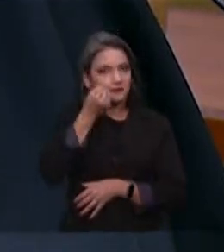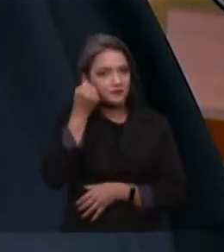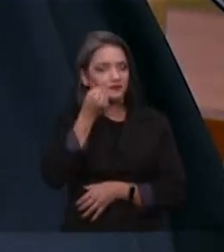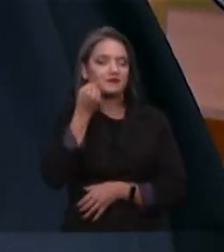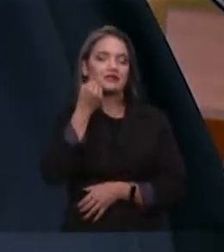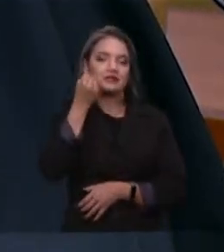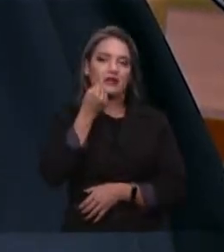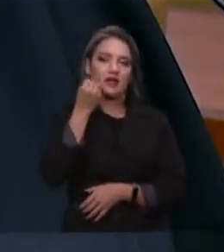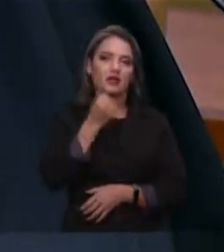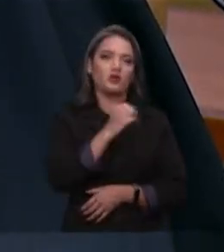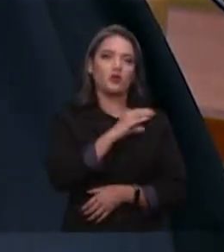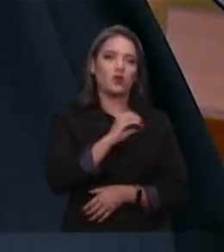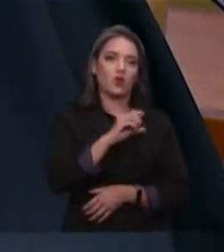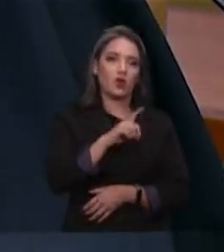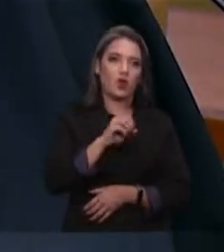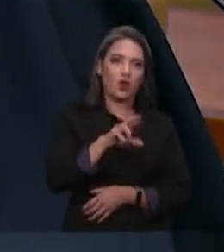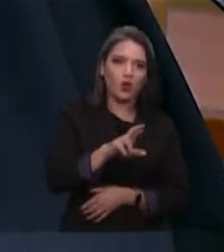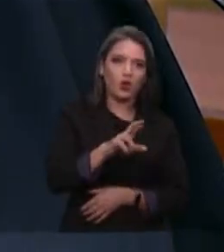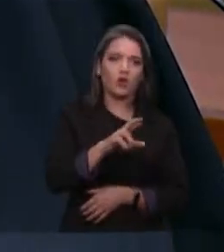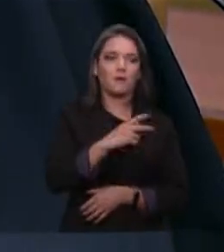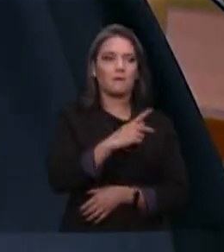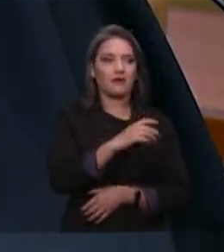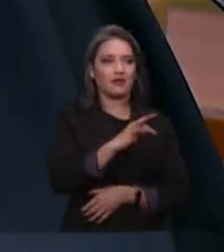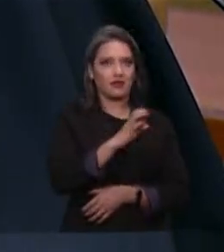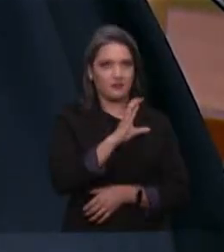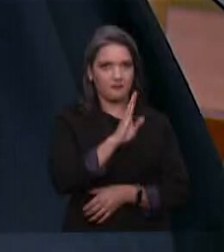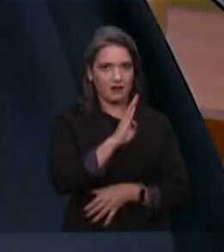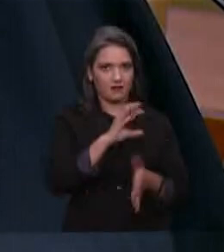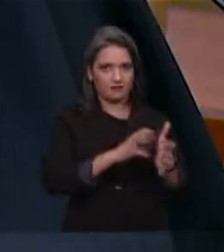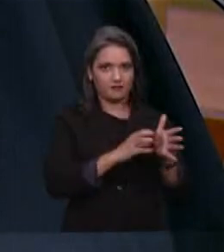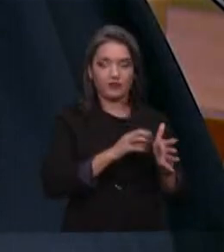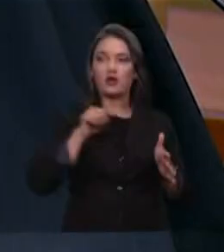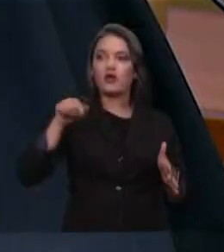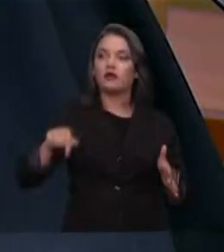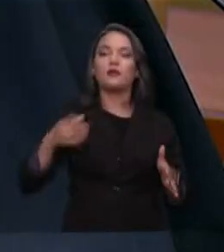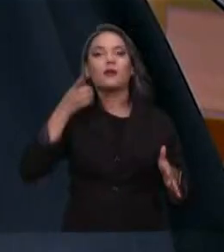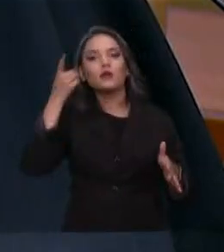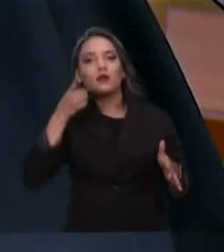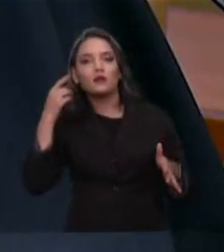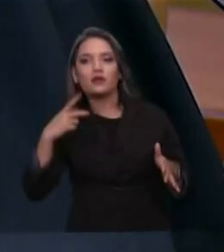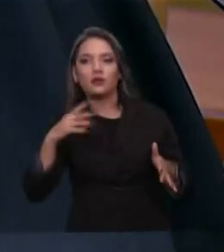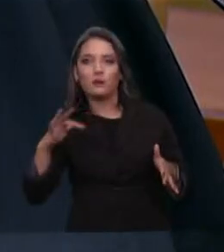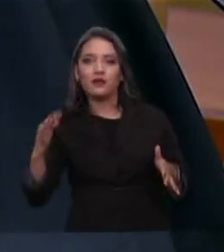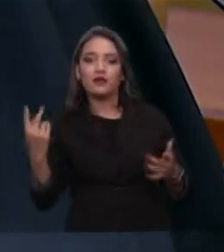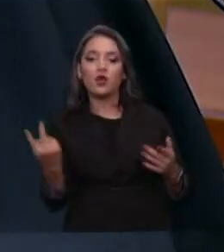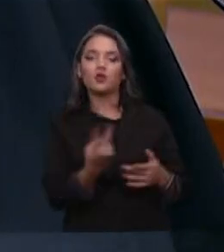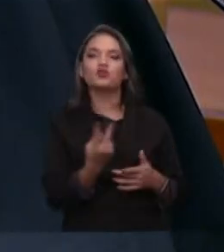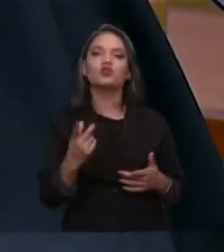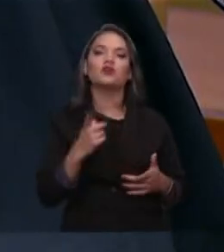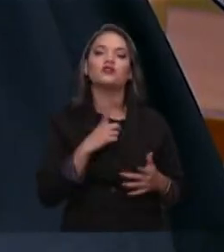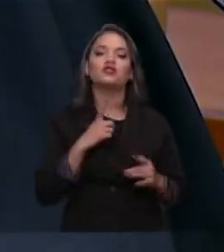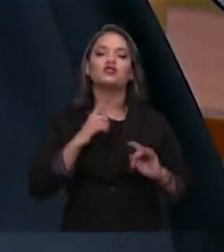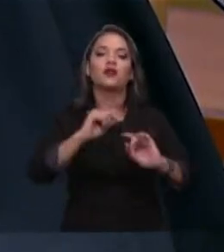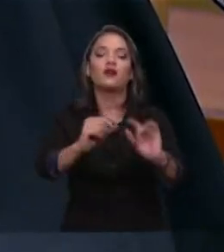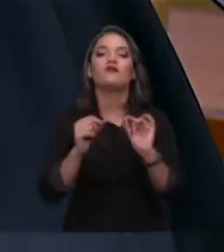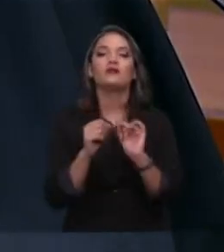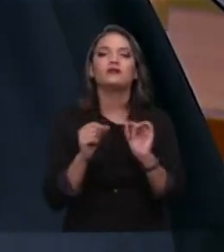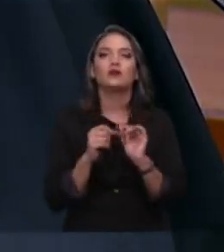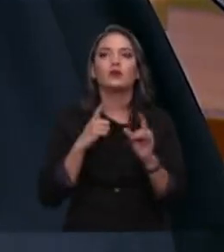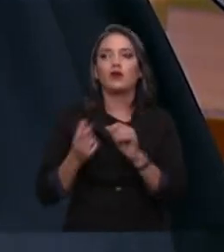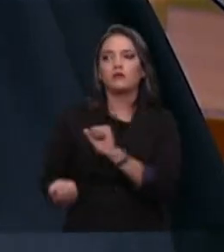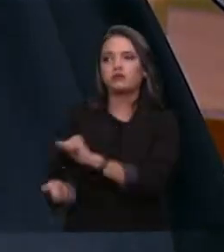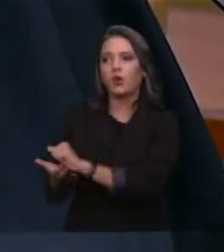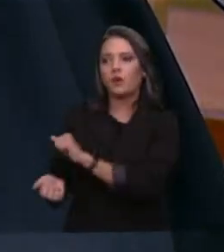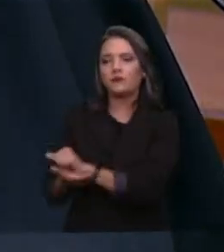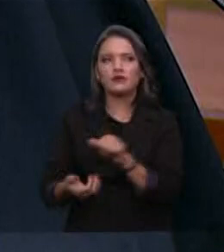PTB, e do deputado Vander Loubert, PT, atuavam de forma conexa para o desvio de recursos por meio de operadores comuns, quais